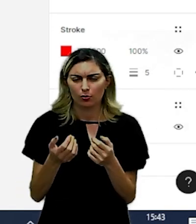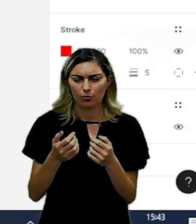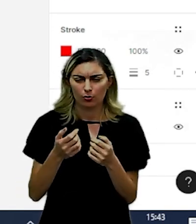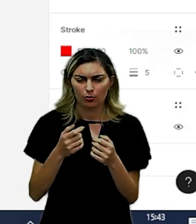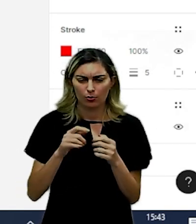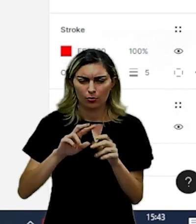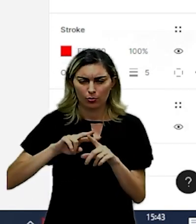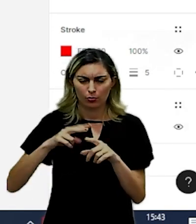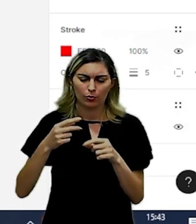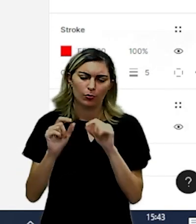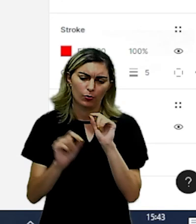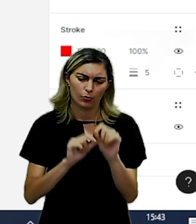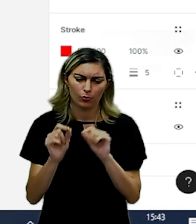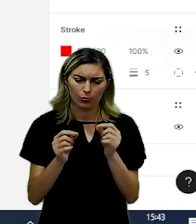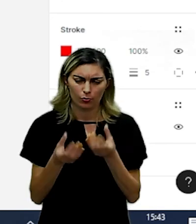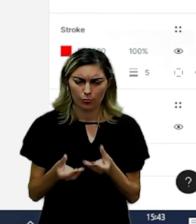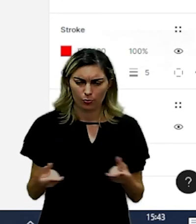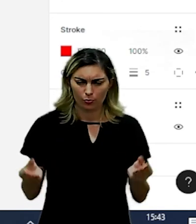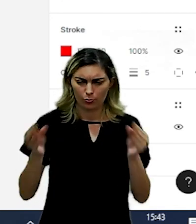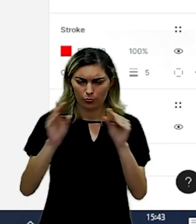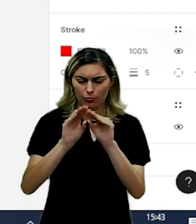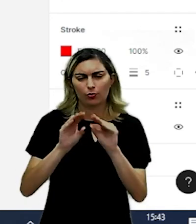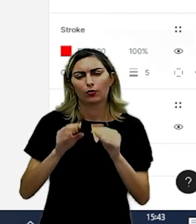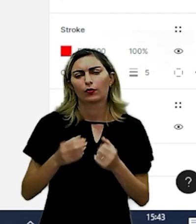né? O desfoque.